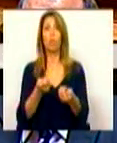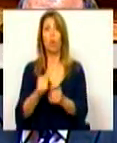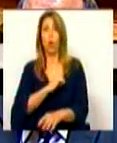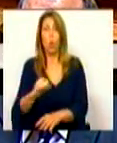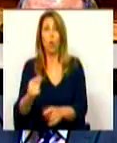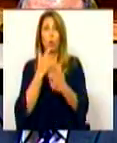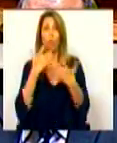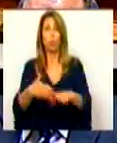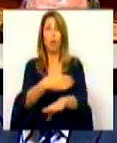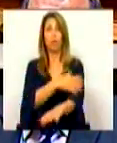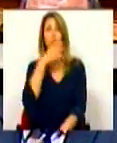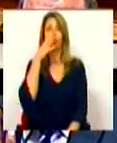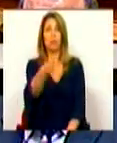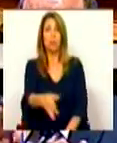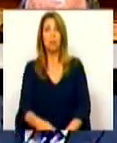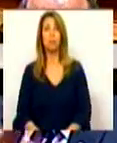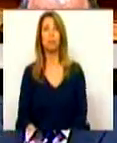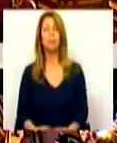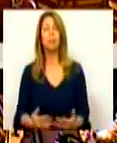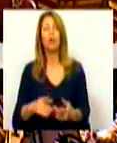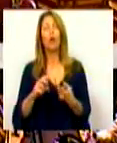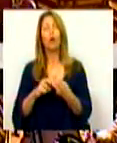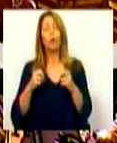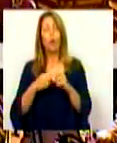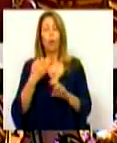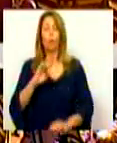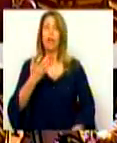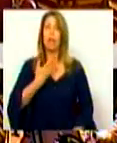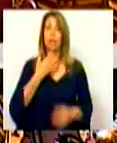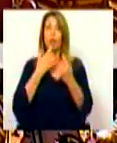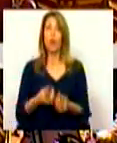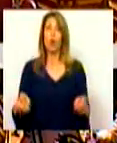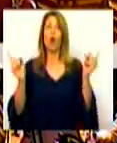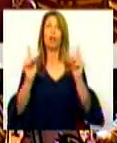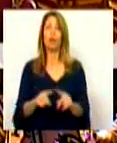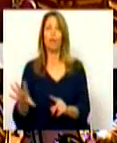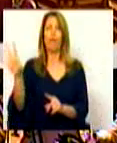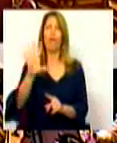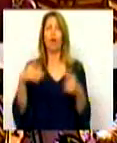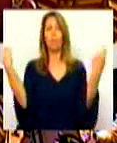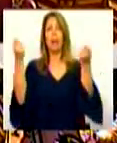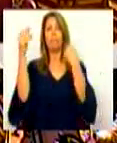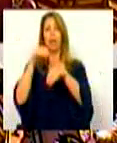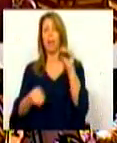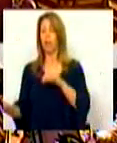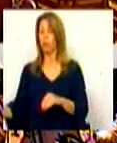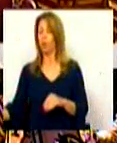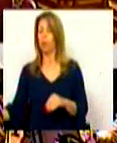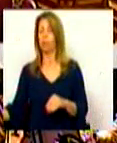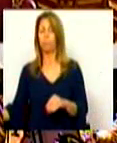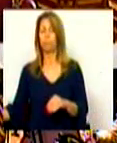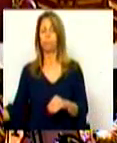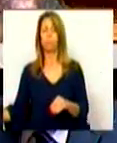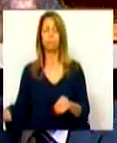aquilo que dissera. O problema é que o PSD entrou outra vez em modo campanha eleitoral, o que para o